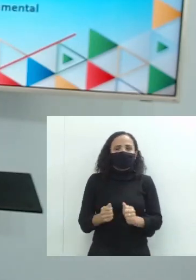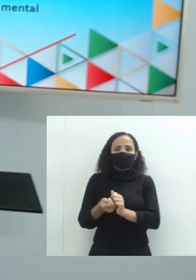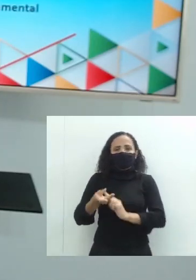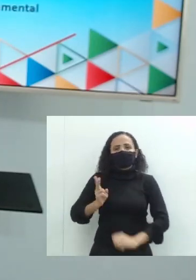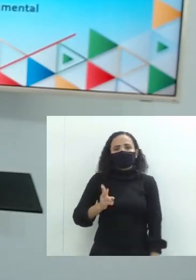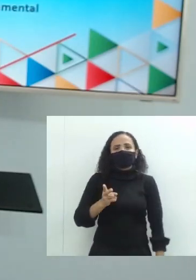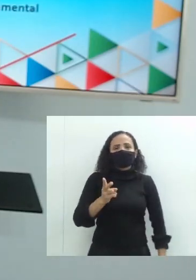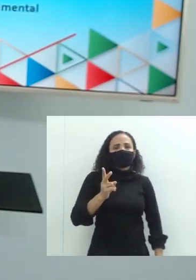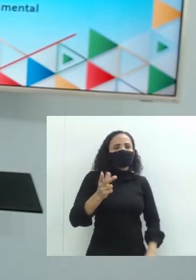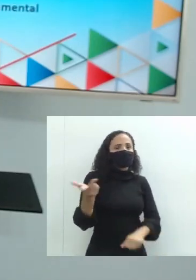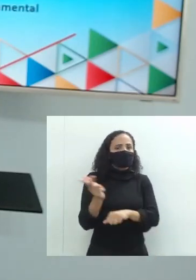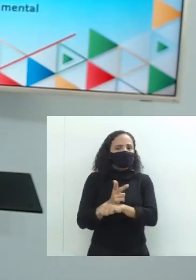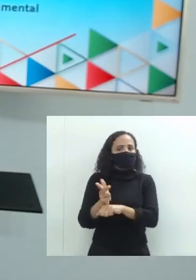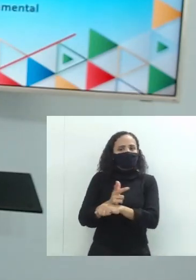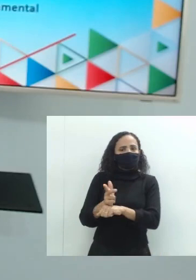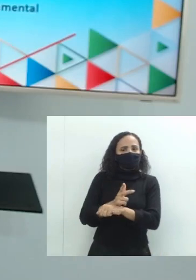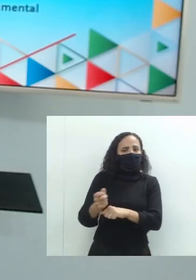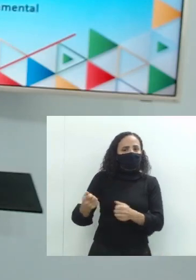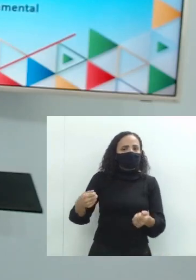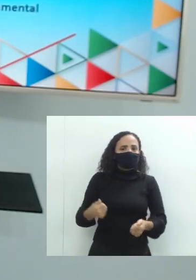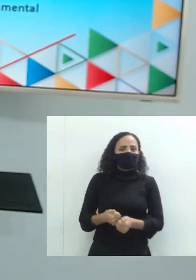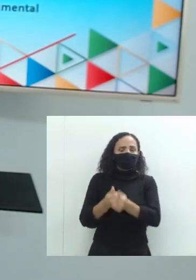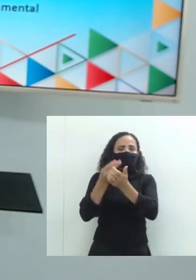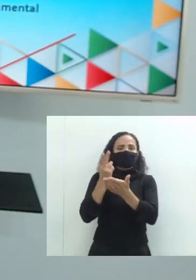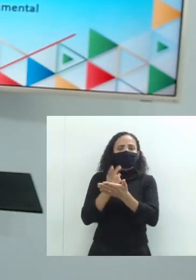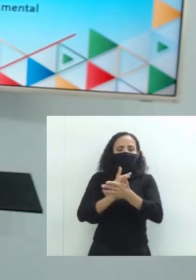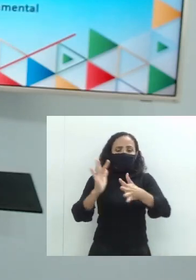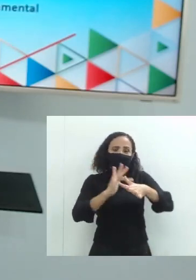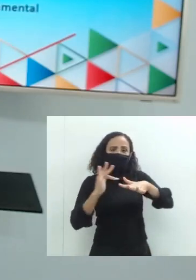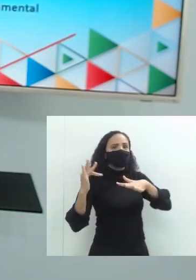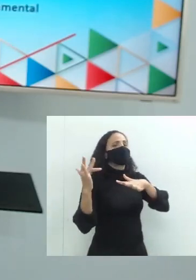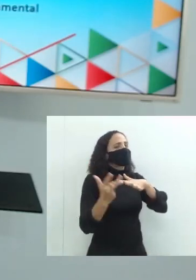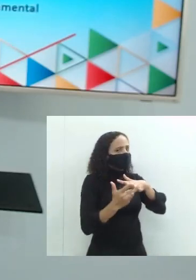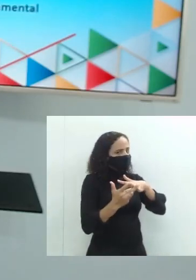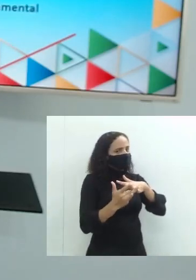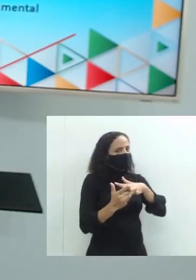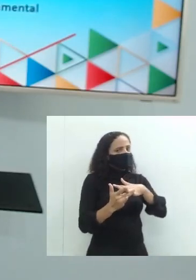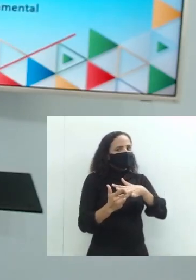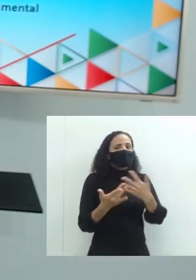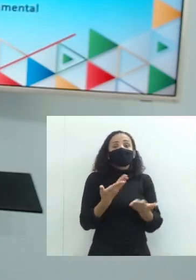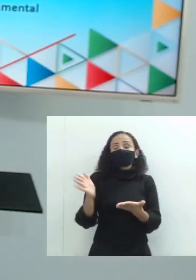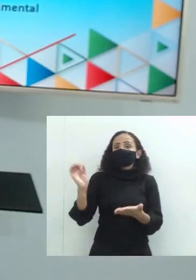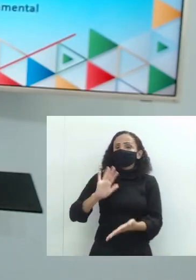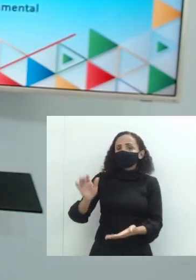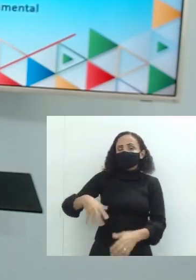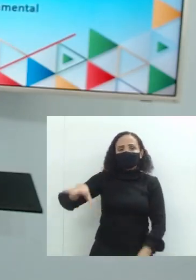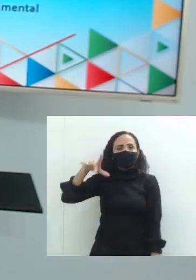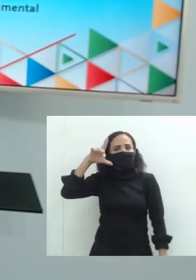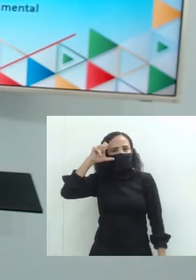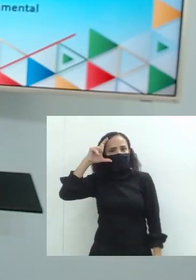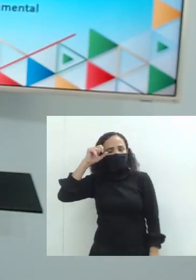segue nossas videoaulas. E não esquece de estar plugado nas nossas redes sociais, tá bom? Te espero lá também no Instagram,